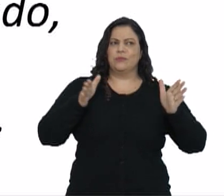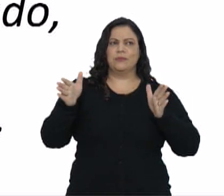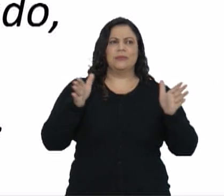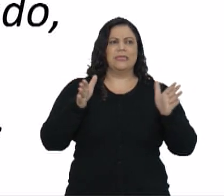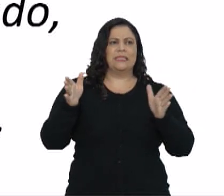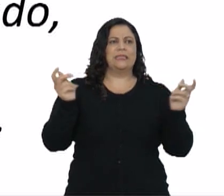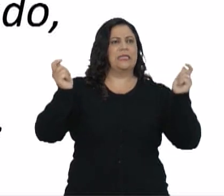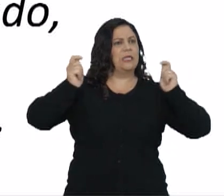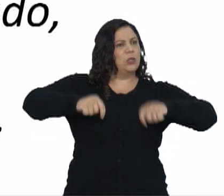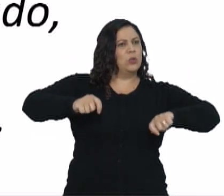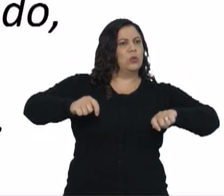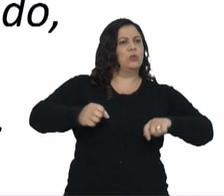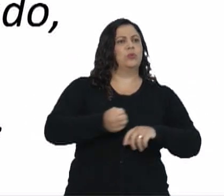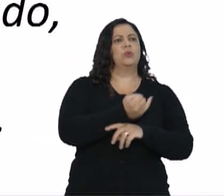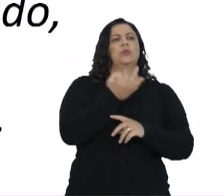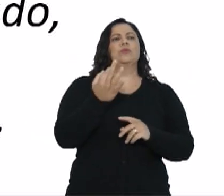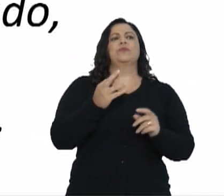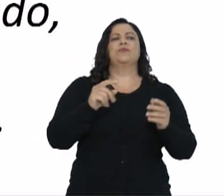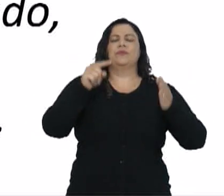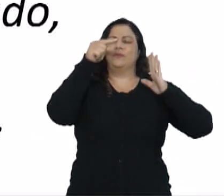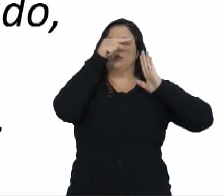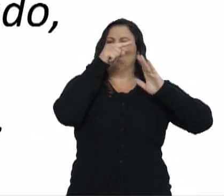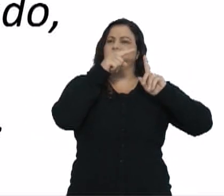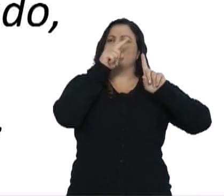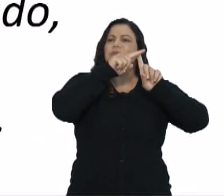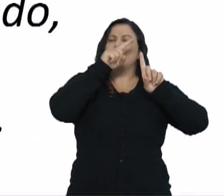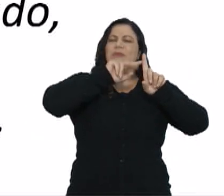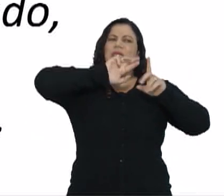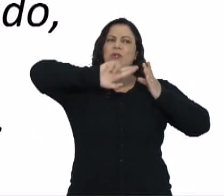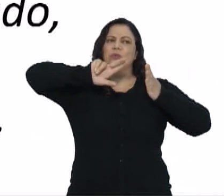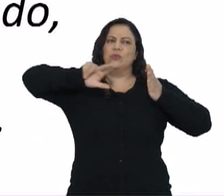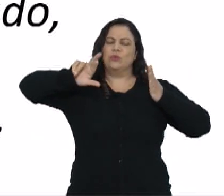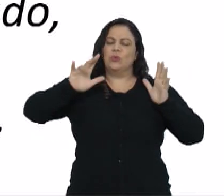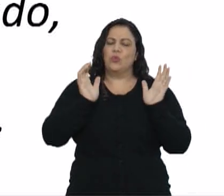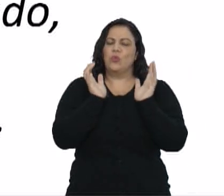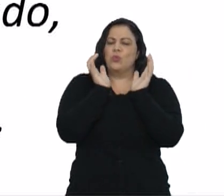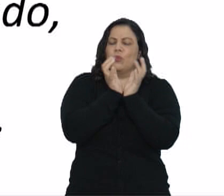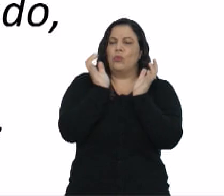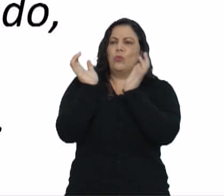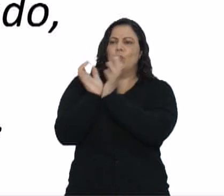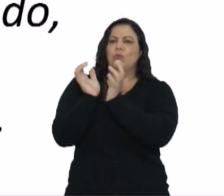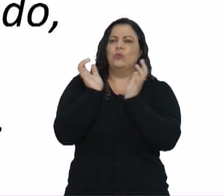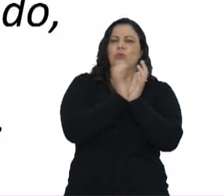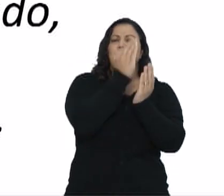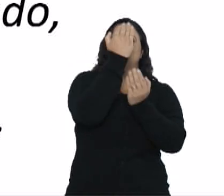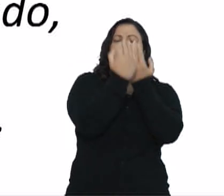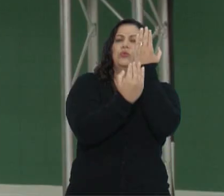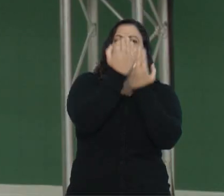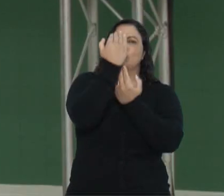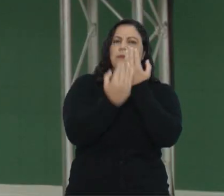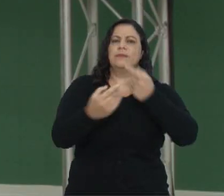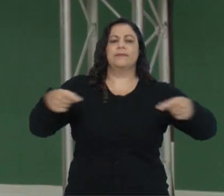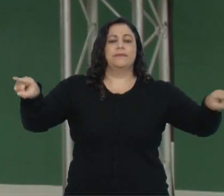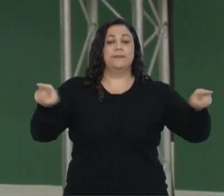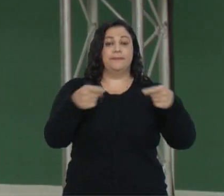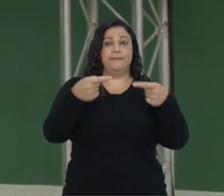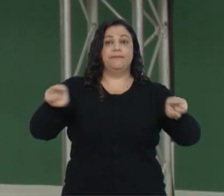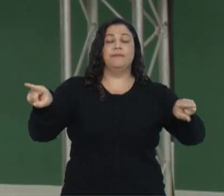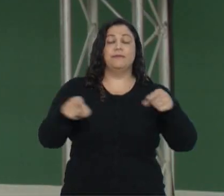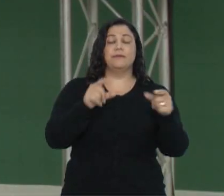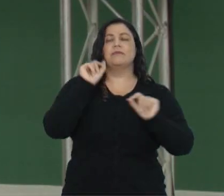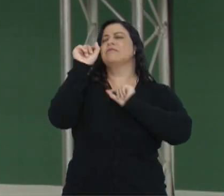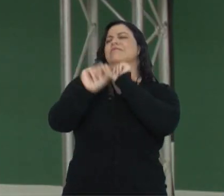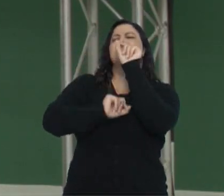o acompanhado, a área, o conjunto, o coral, instrumental ou sinfonia. É como que vai ser cantada